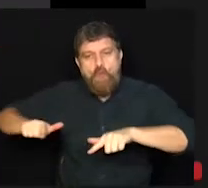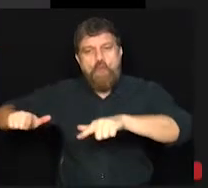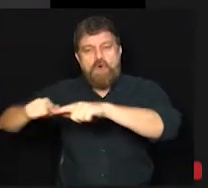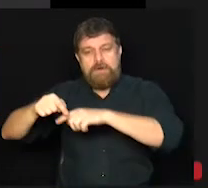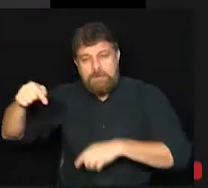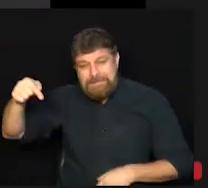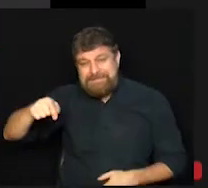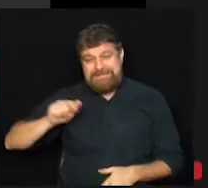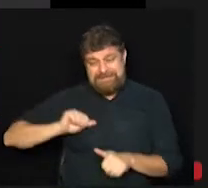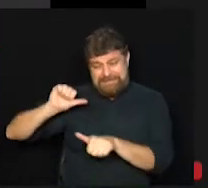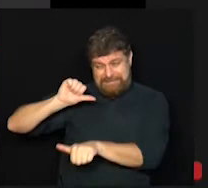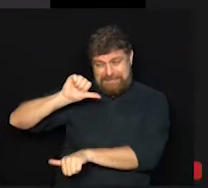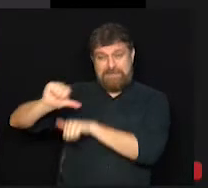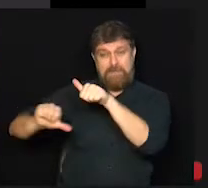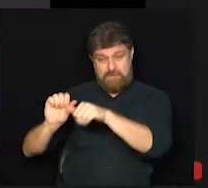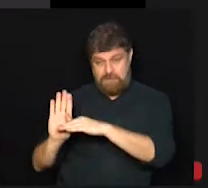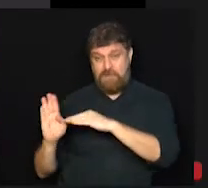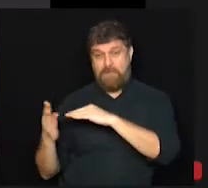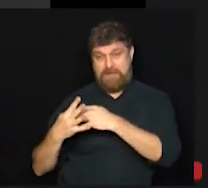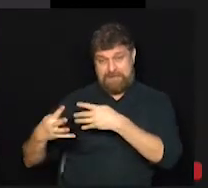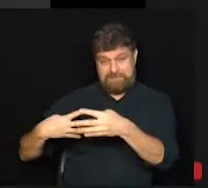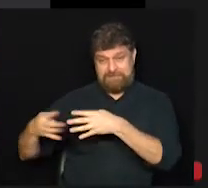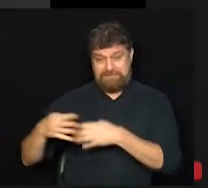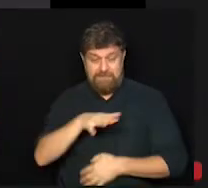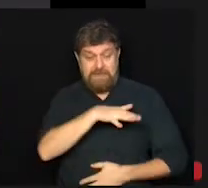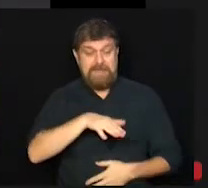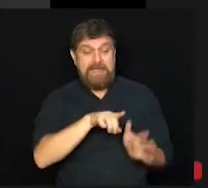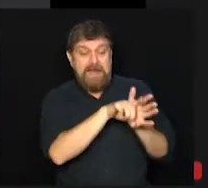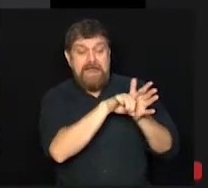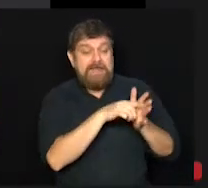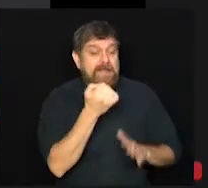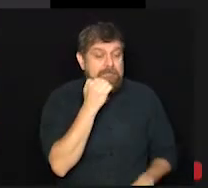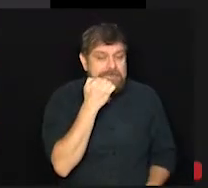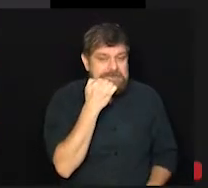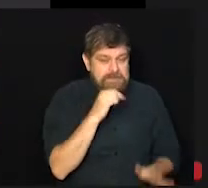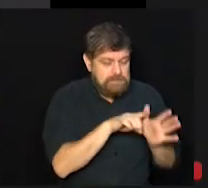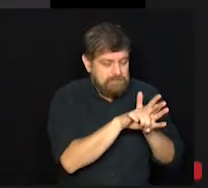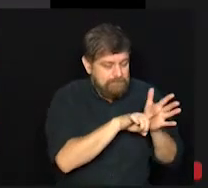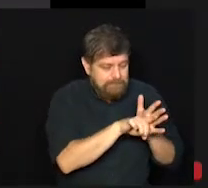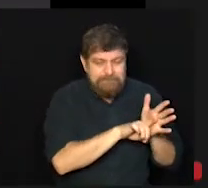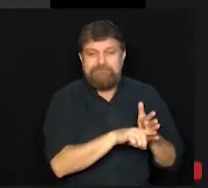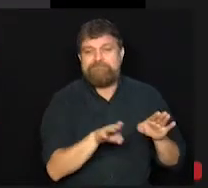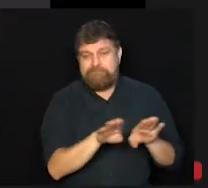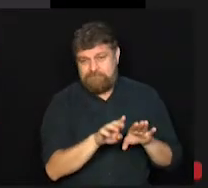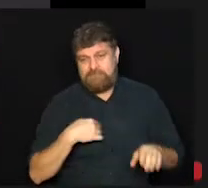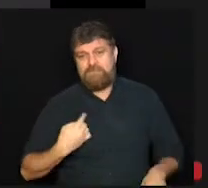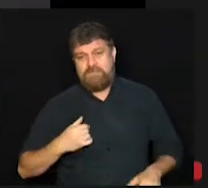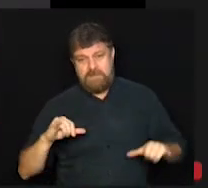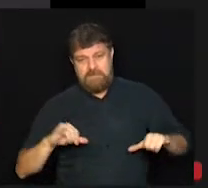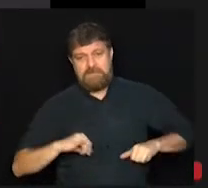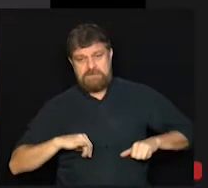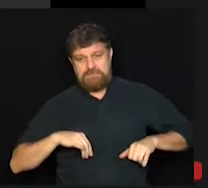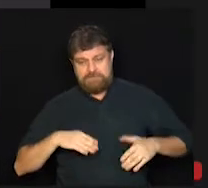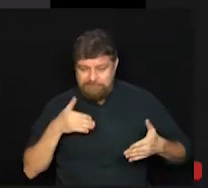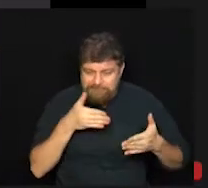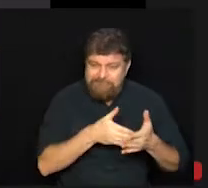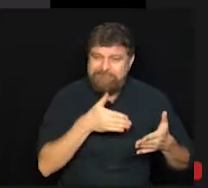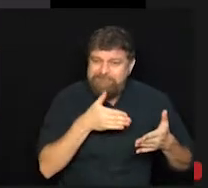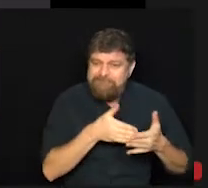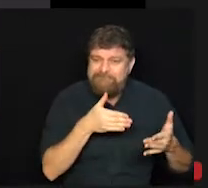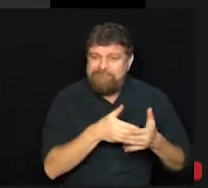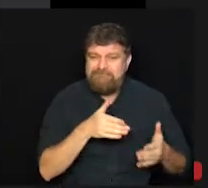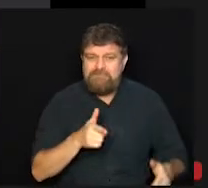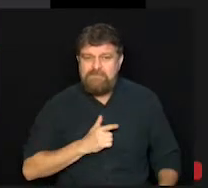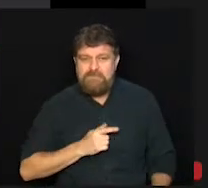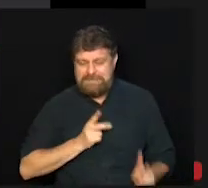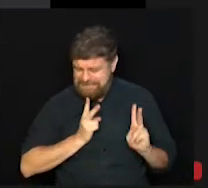muita modificação. A produção em pesquisa, ela também vai sofrer alguma restrição, se tentou manter